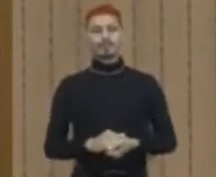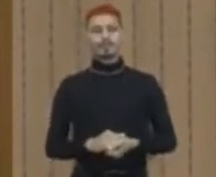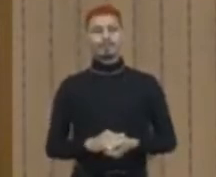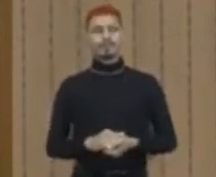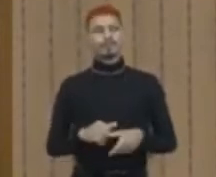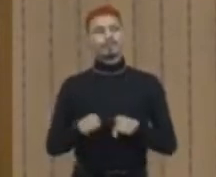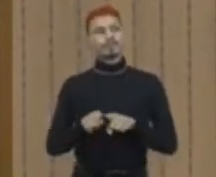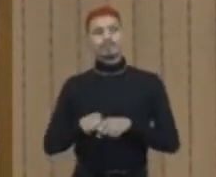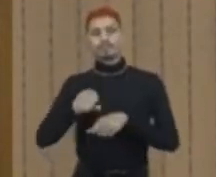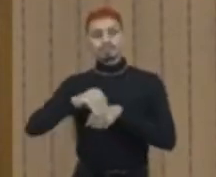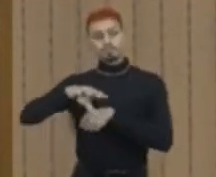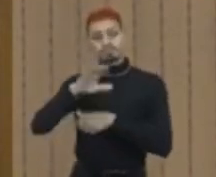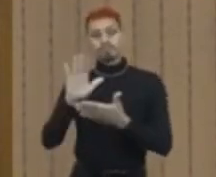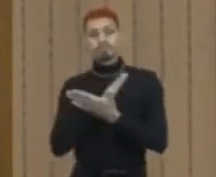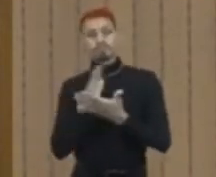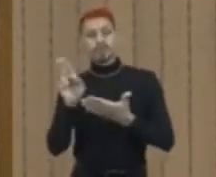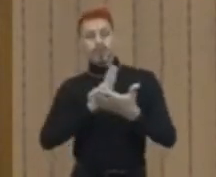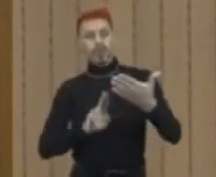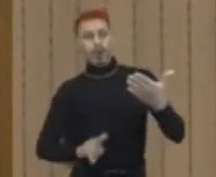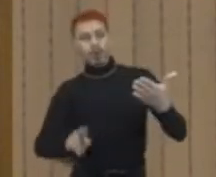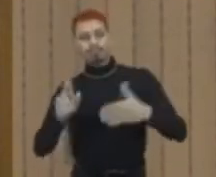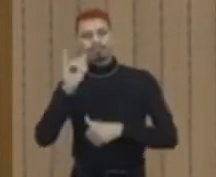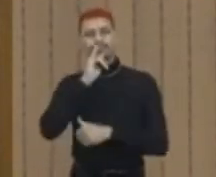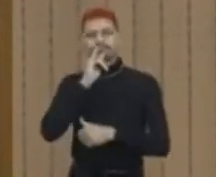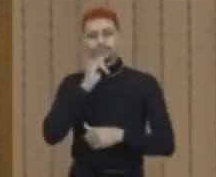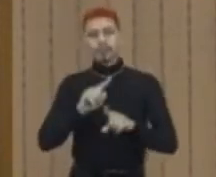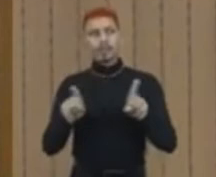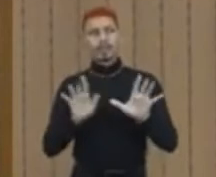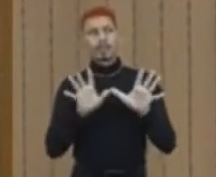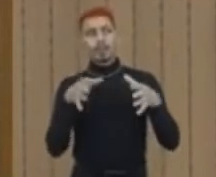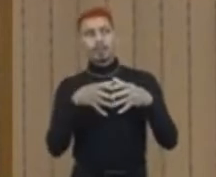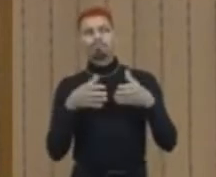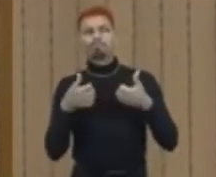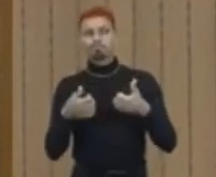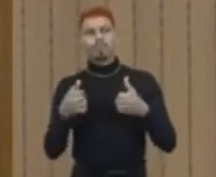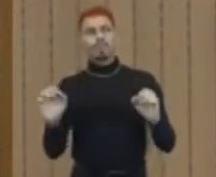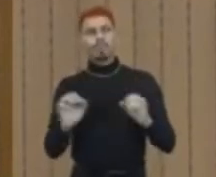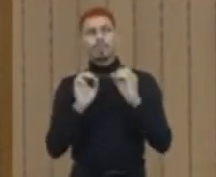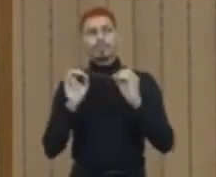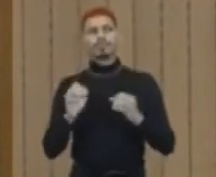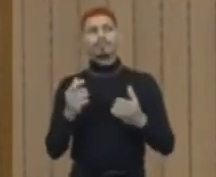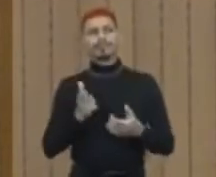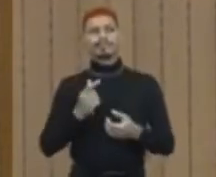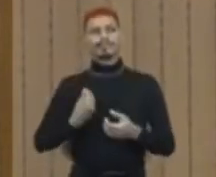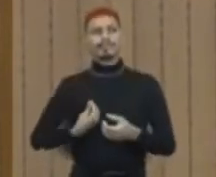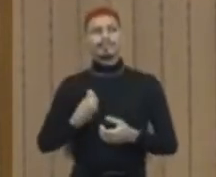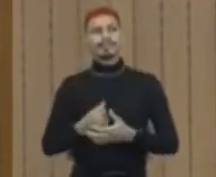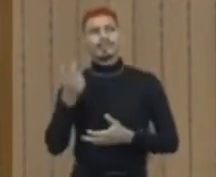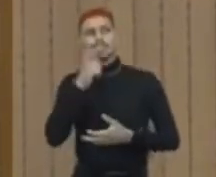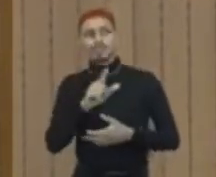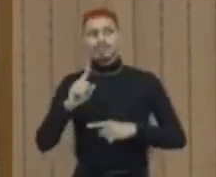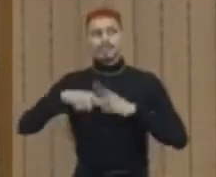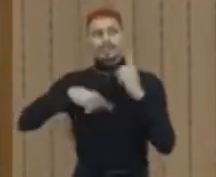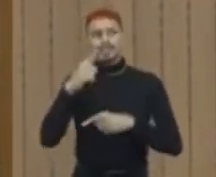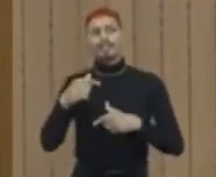indicar alguns nomes aqui como exemplos, mas foi uma equipe também que se dedicou bastante para conseguir fazer que